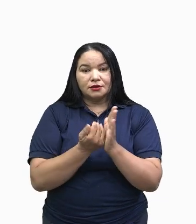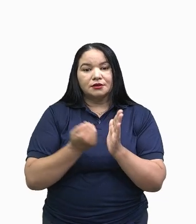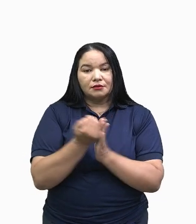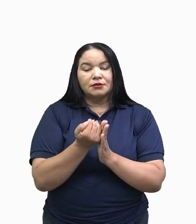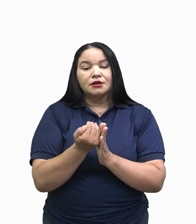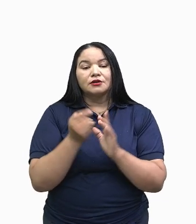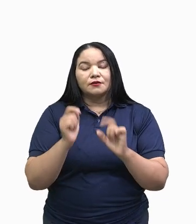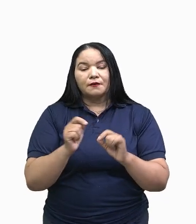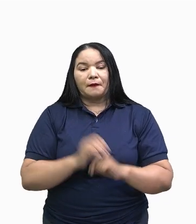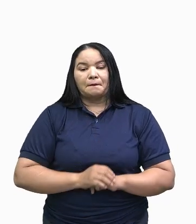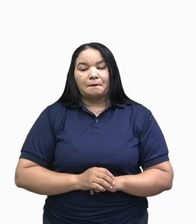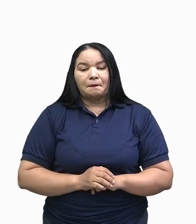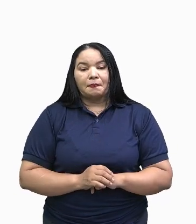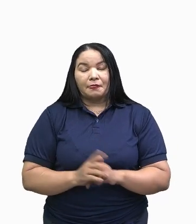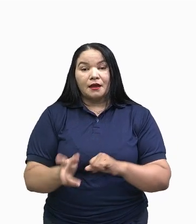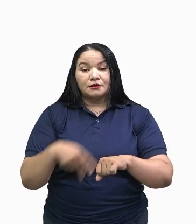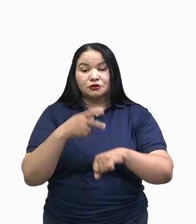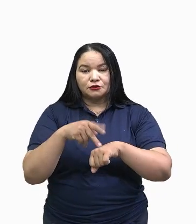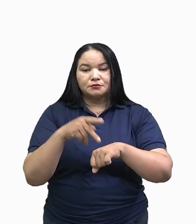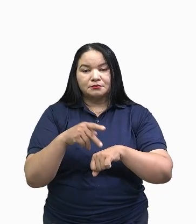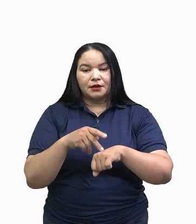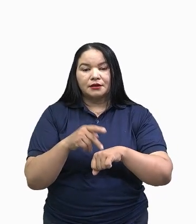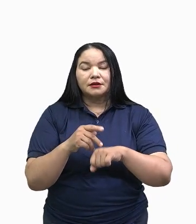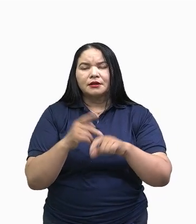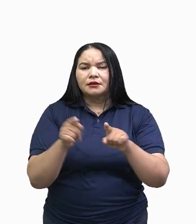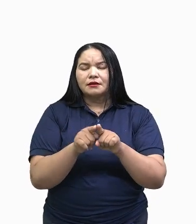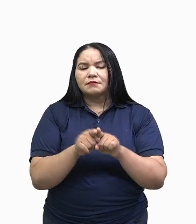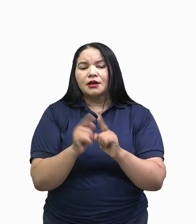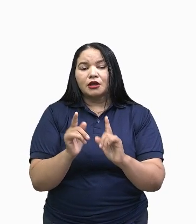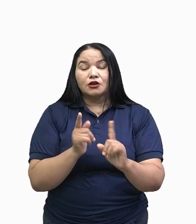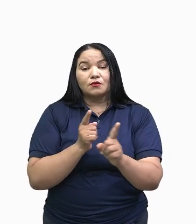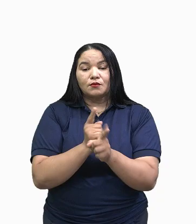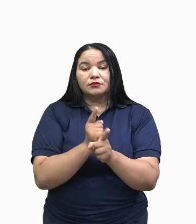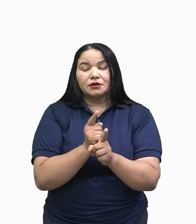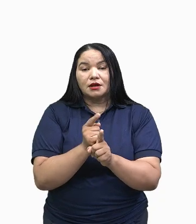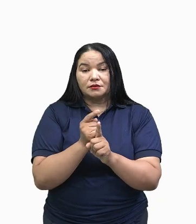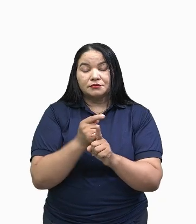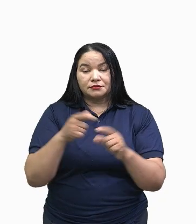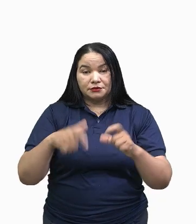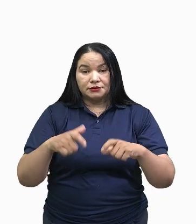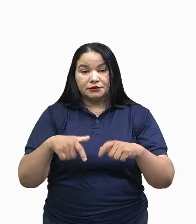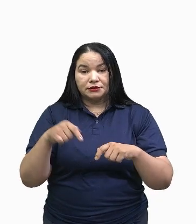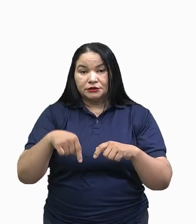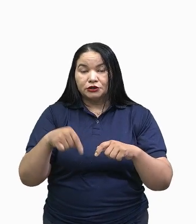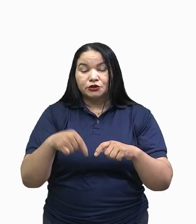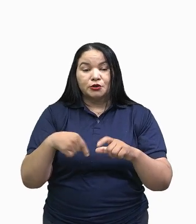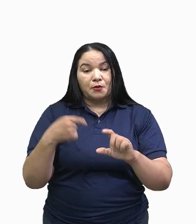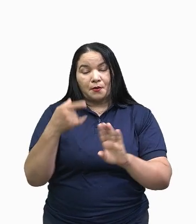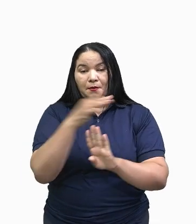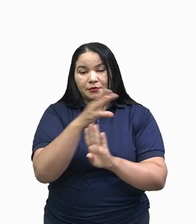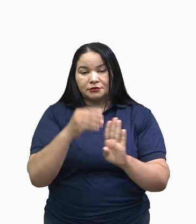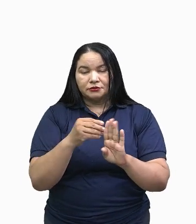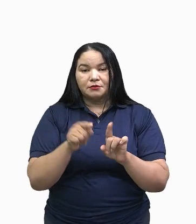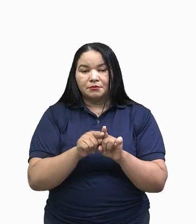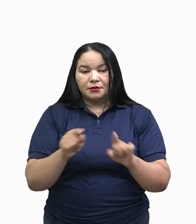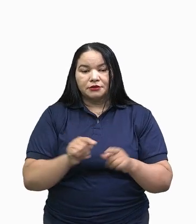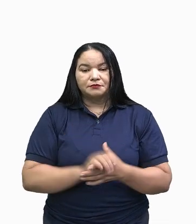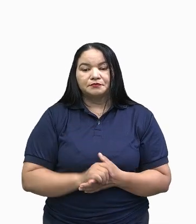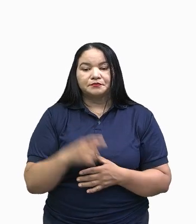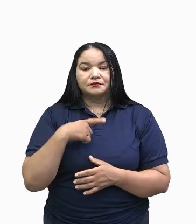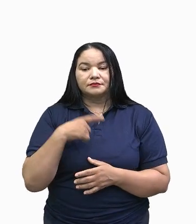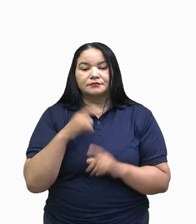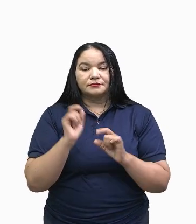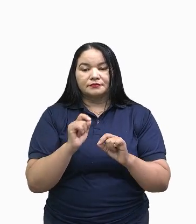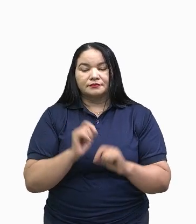terras raras, eles também começam a ser encontrados aqui na região amazônica, né? Então, conjunto, o que seriam